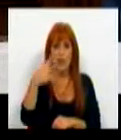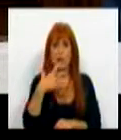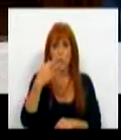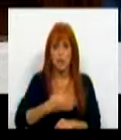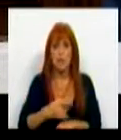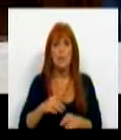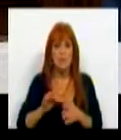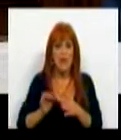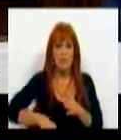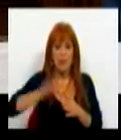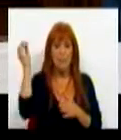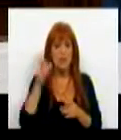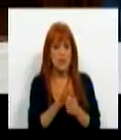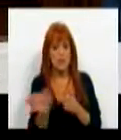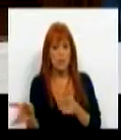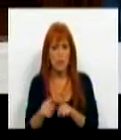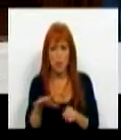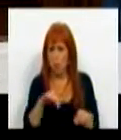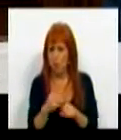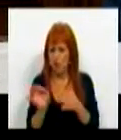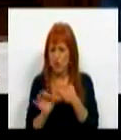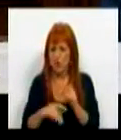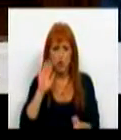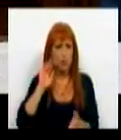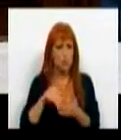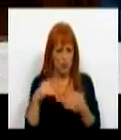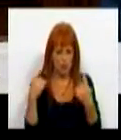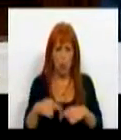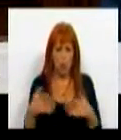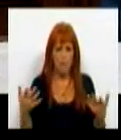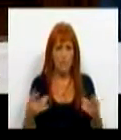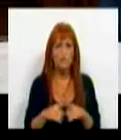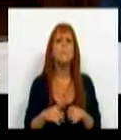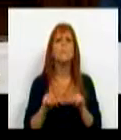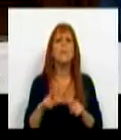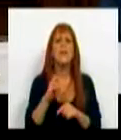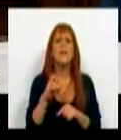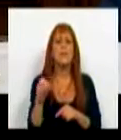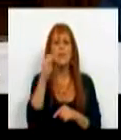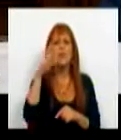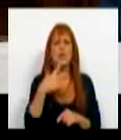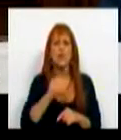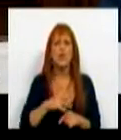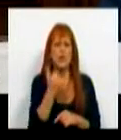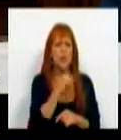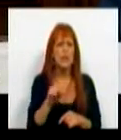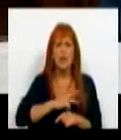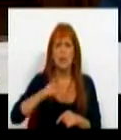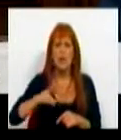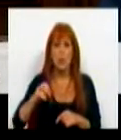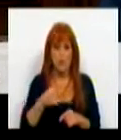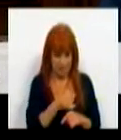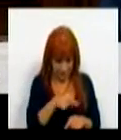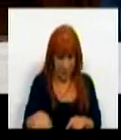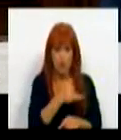total. E, finalmente, houve desvios nas outras componentes dos resultados, que foram 30% do total, ou 200 milhões de euros. E